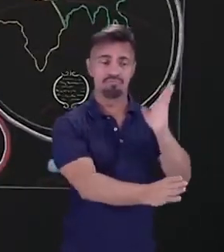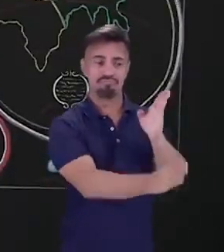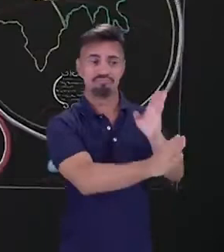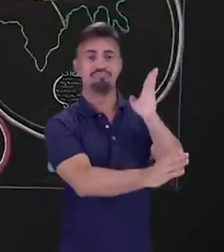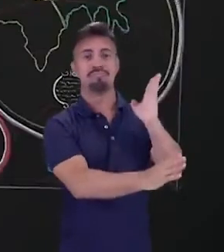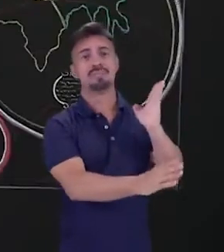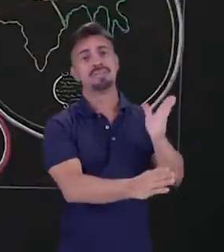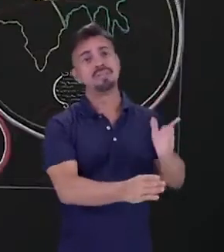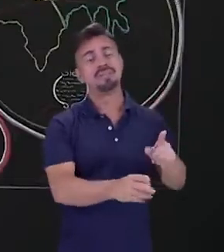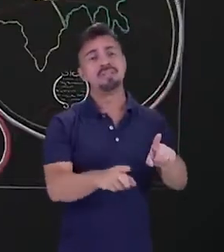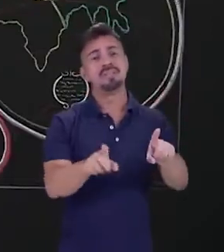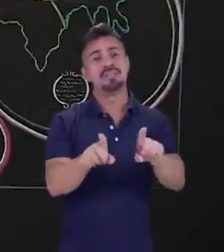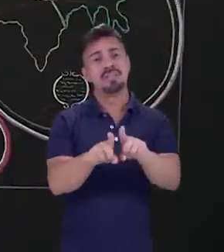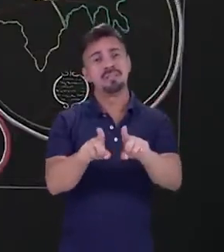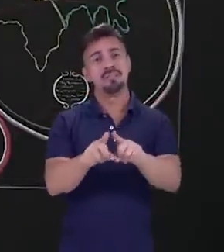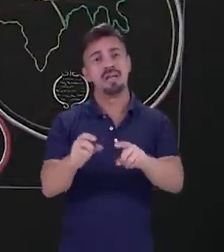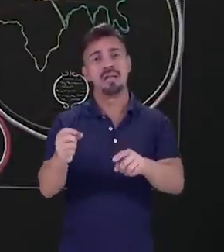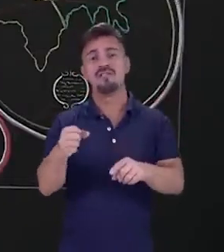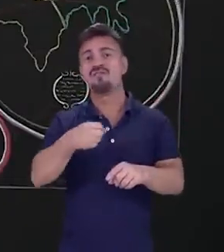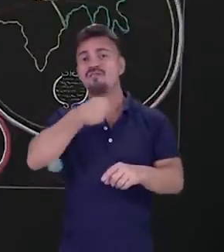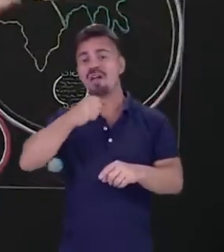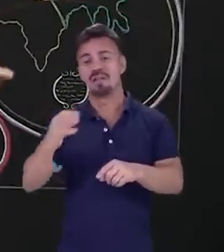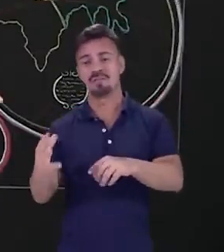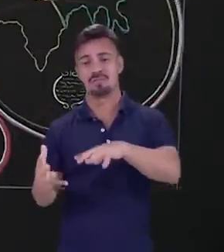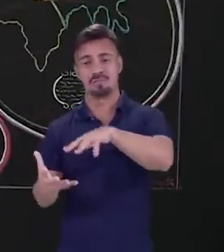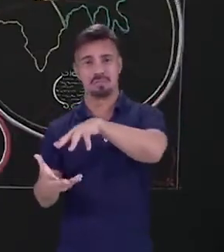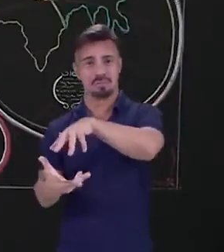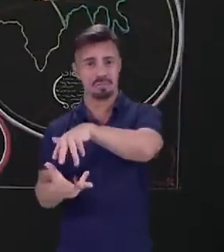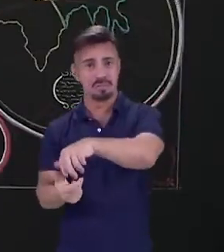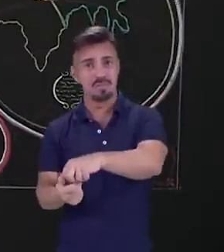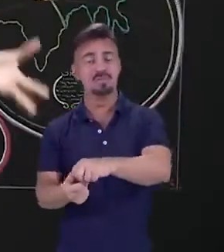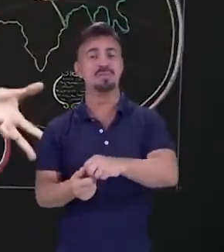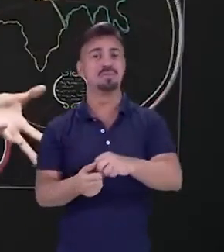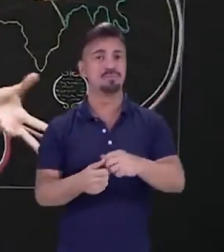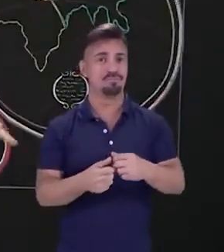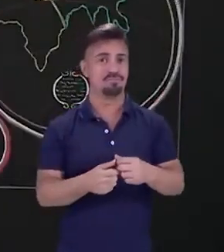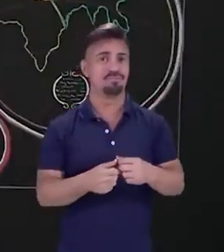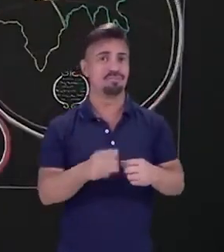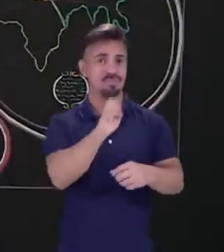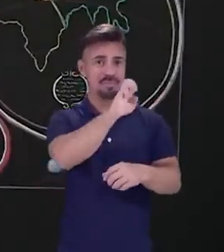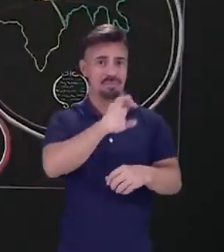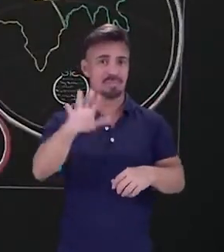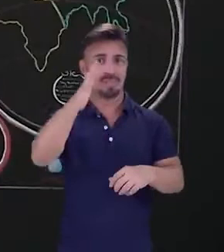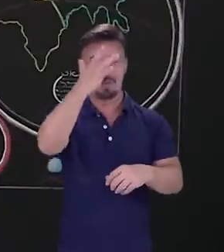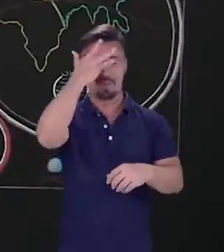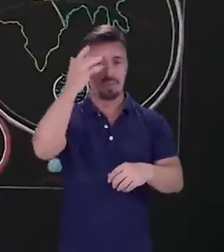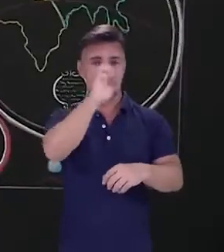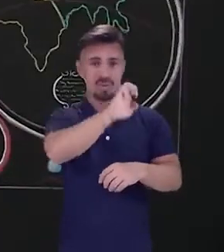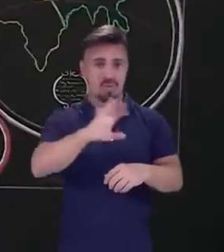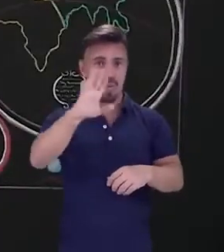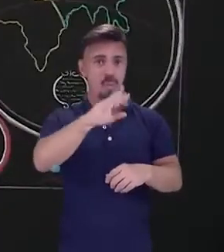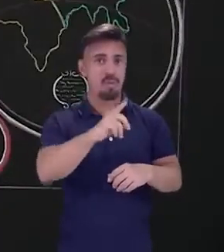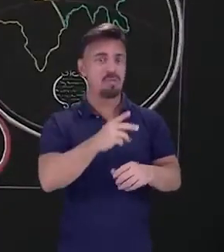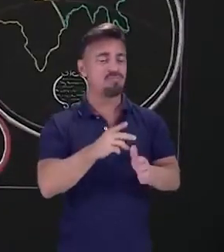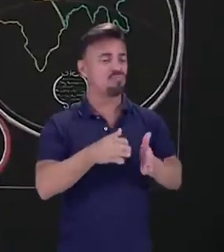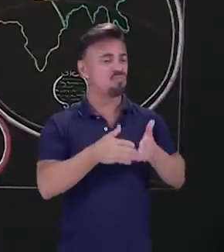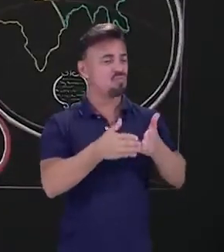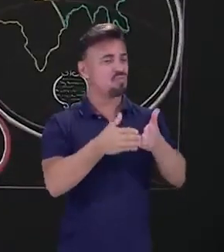descobertas. Aí olha essa palavra, né, que a gente já pode questionar, não é bem uma descoberta, foi descoberta pelo europeu, mas né, foi um